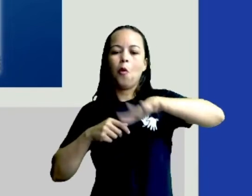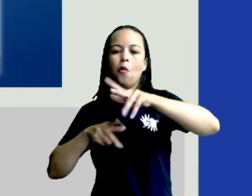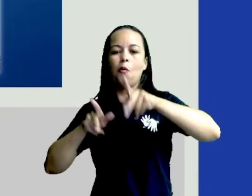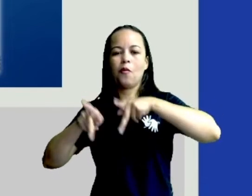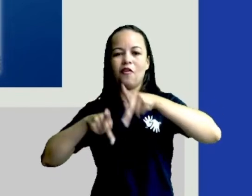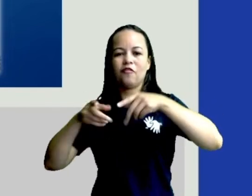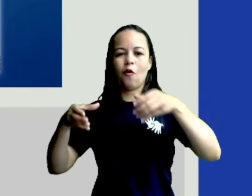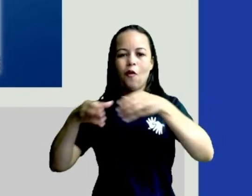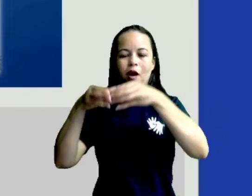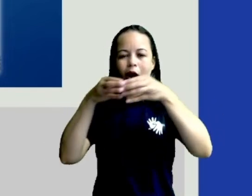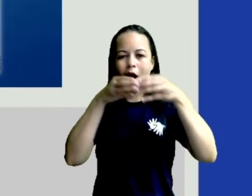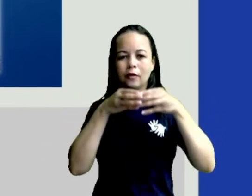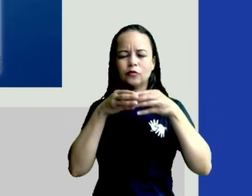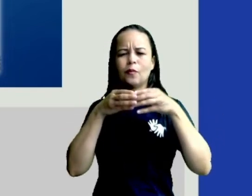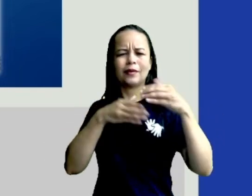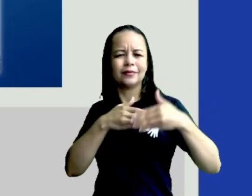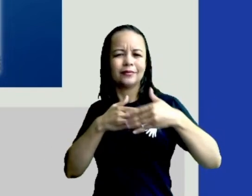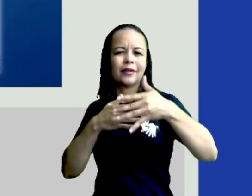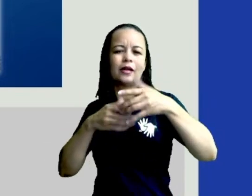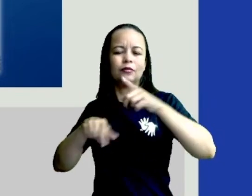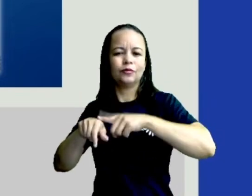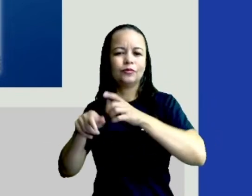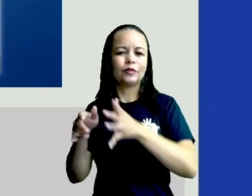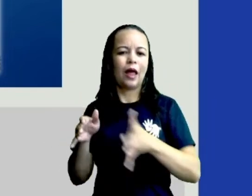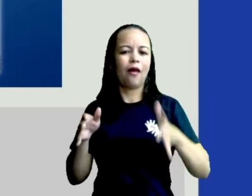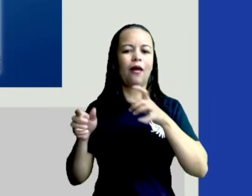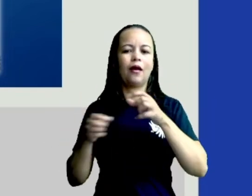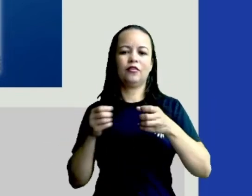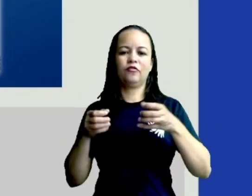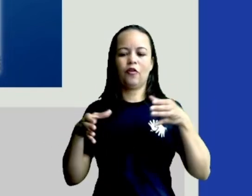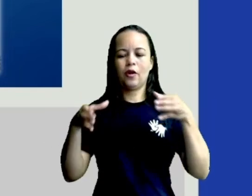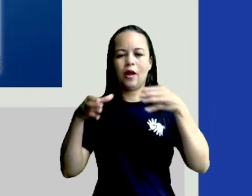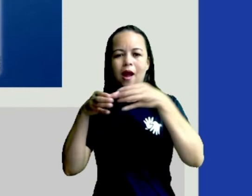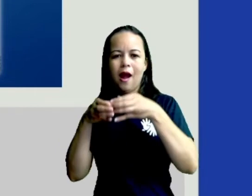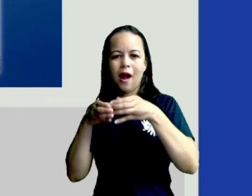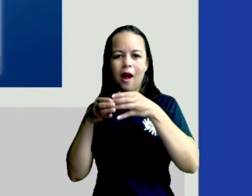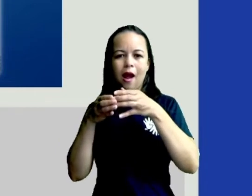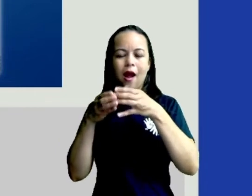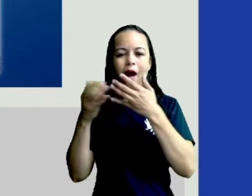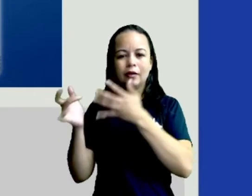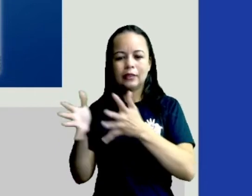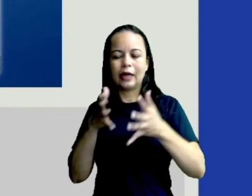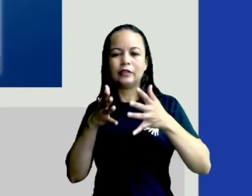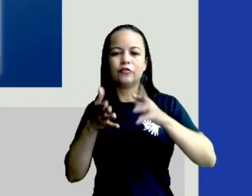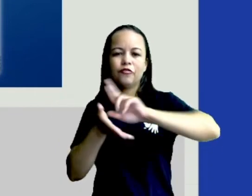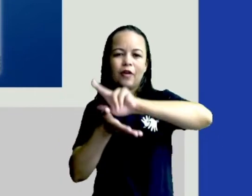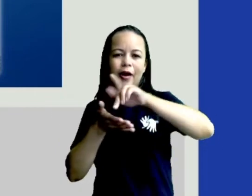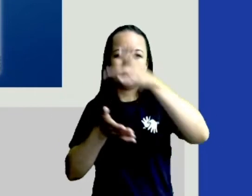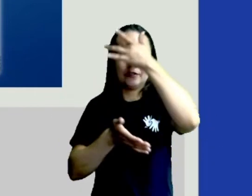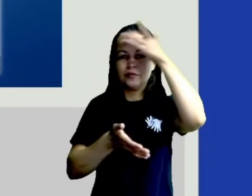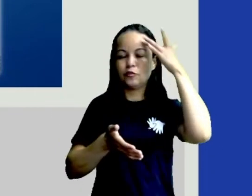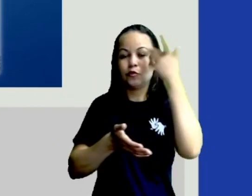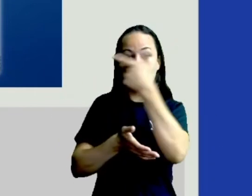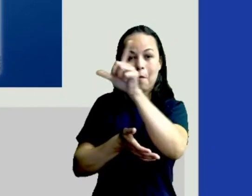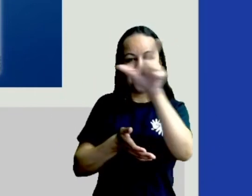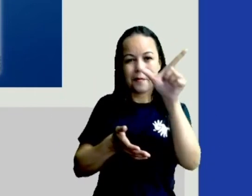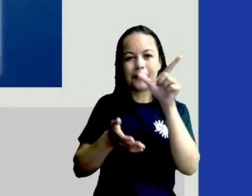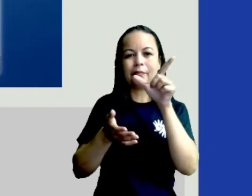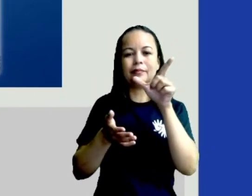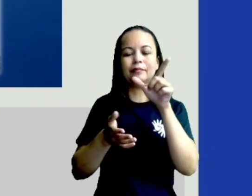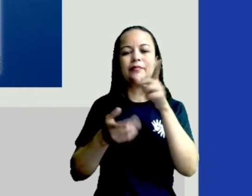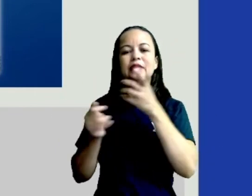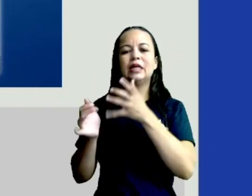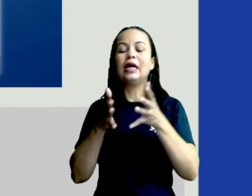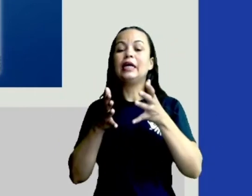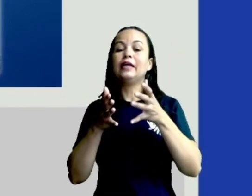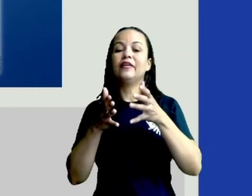do tempo, os povoados foram atraindo um número cada vez maior de pessoas e muitos deles